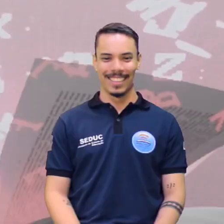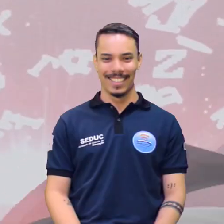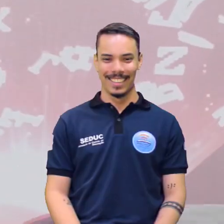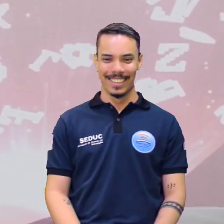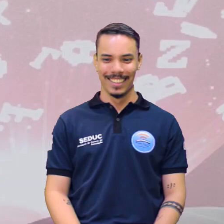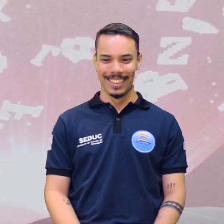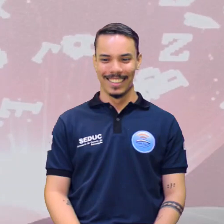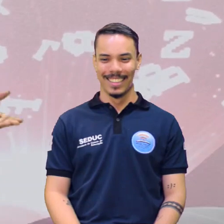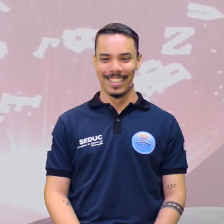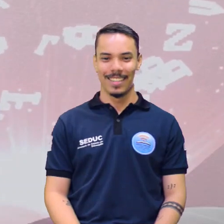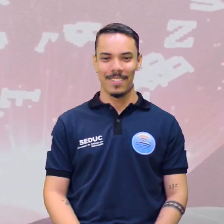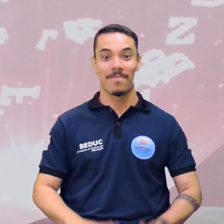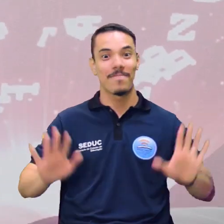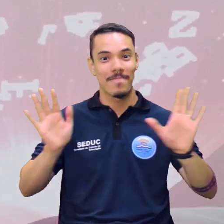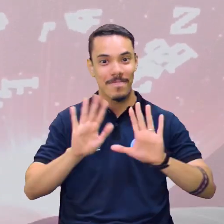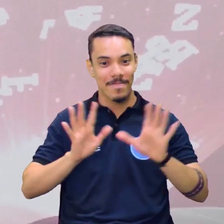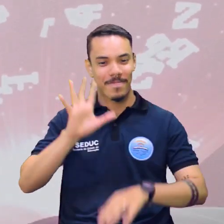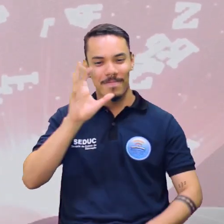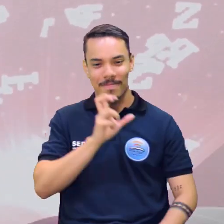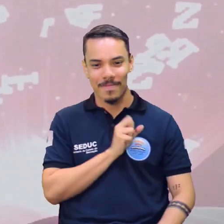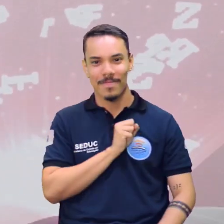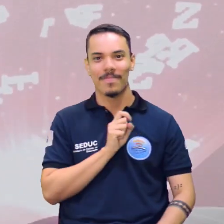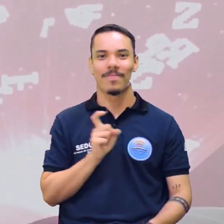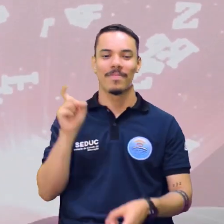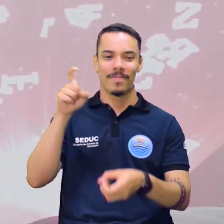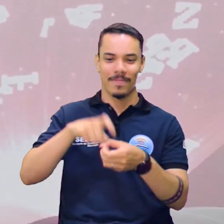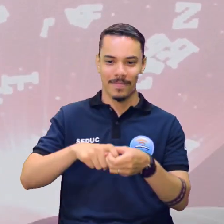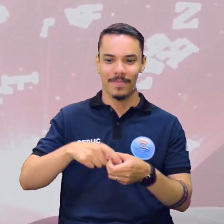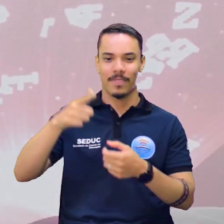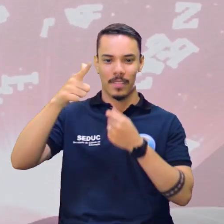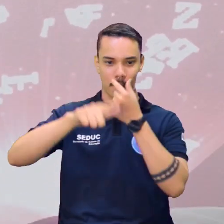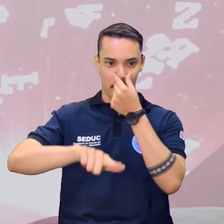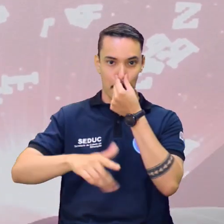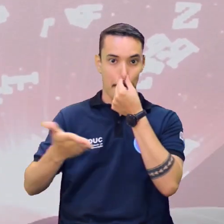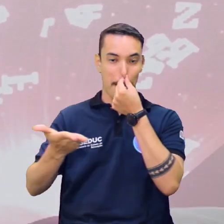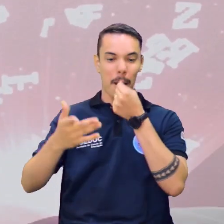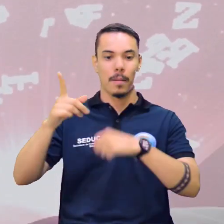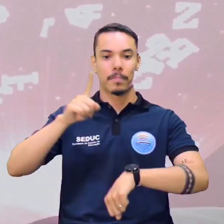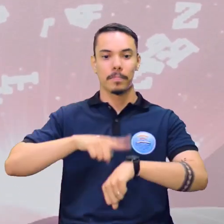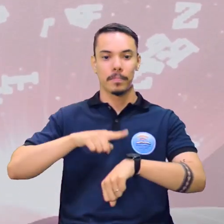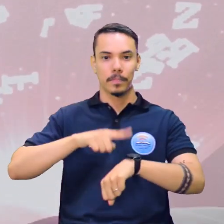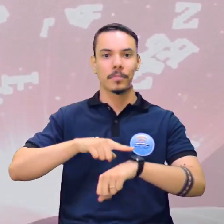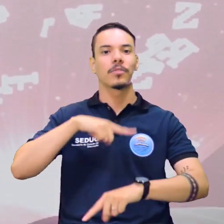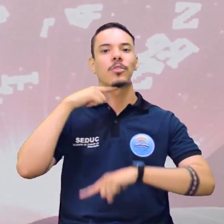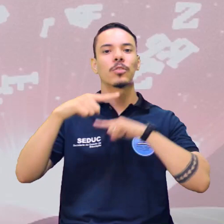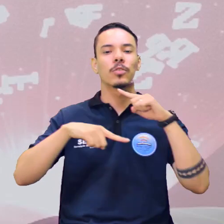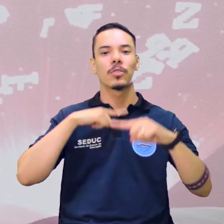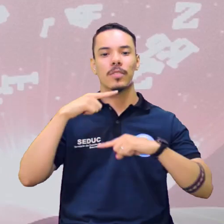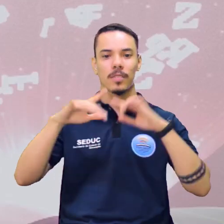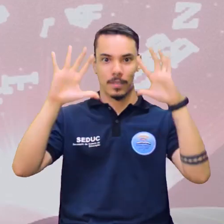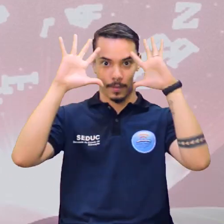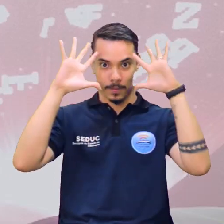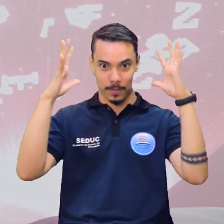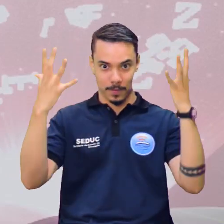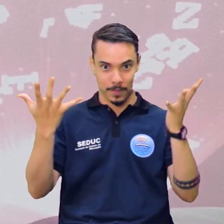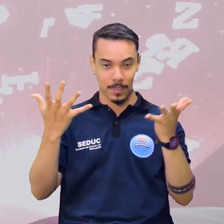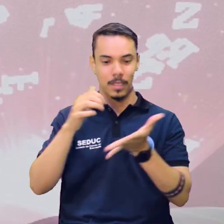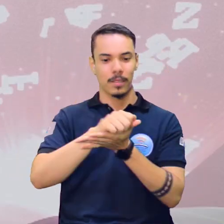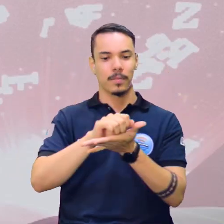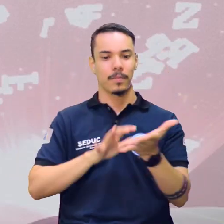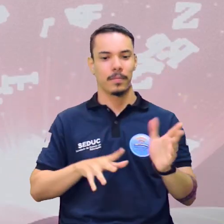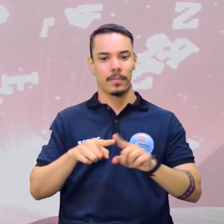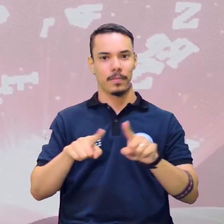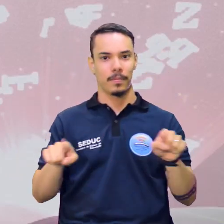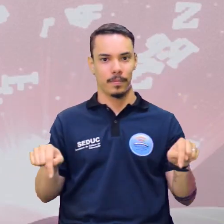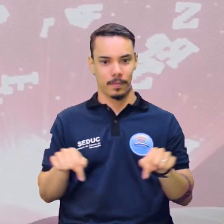a foto Olá amados estão de volta para o nosso momento do tirando dúvidas resolução